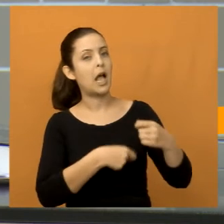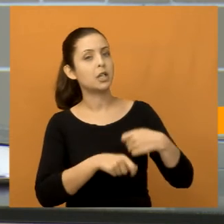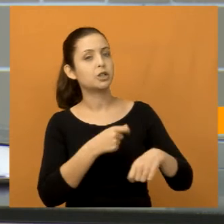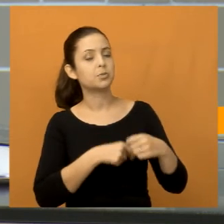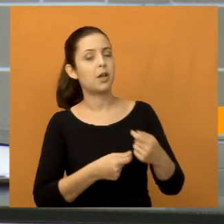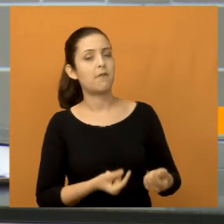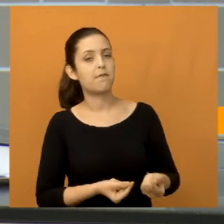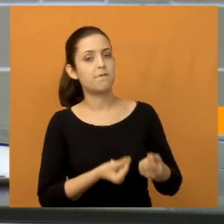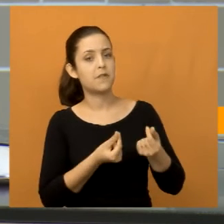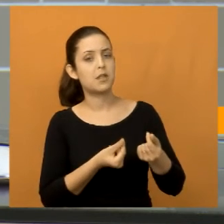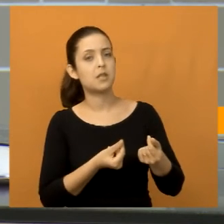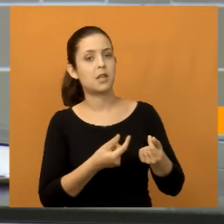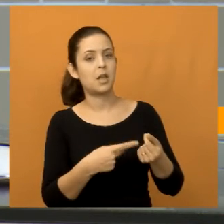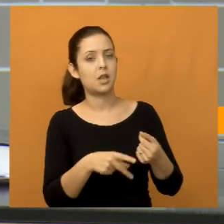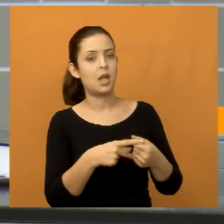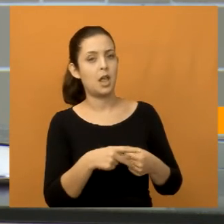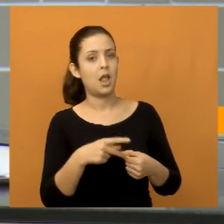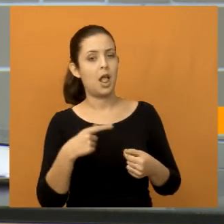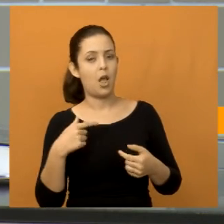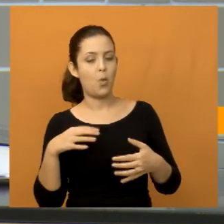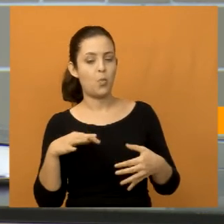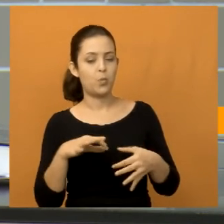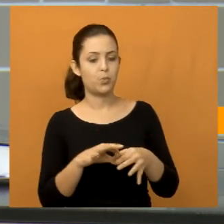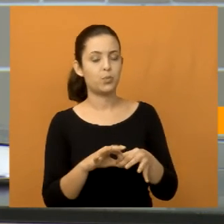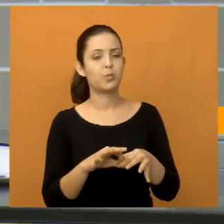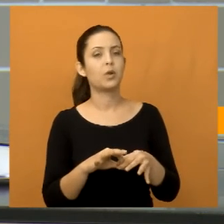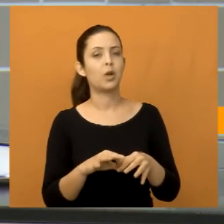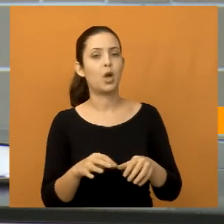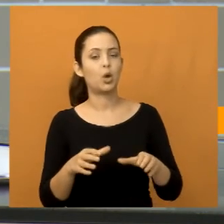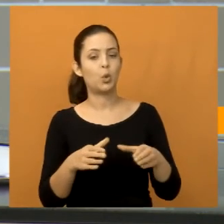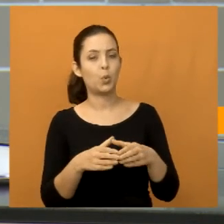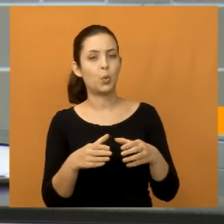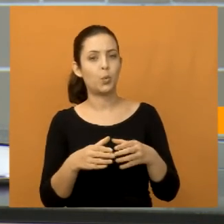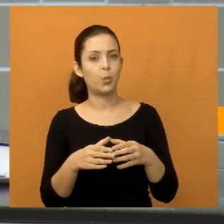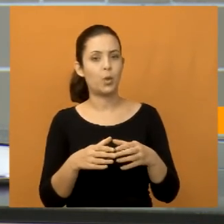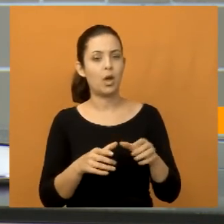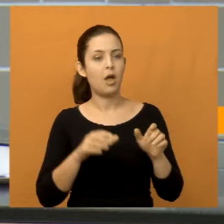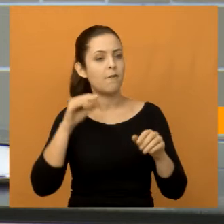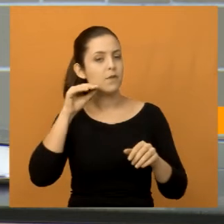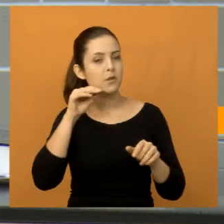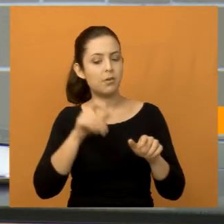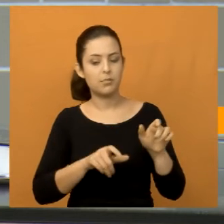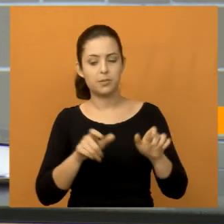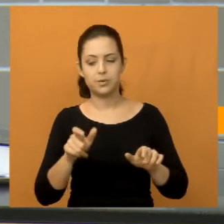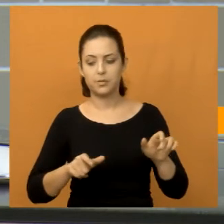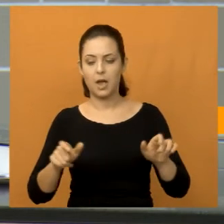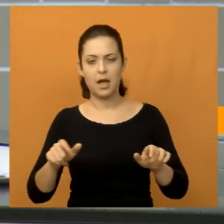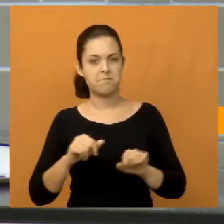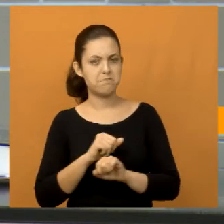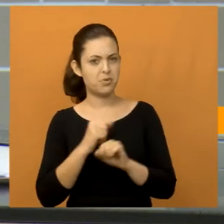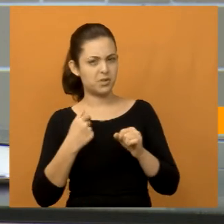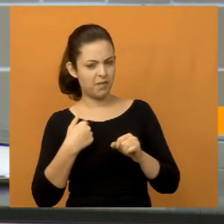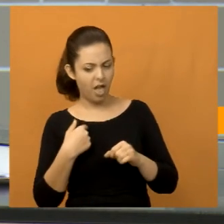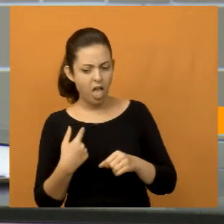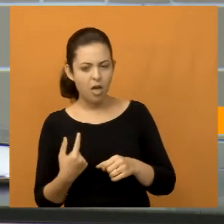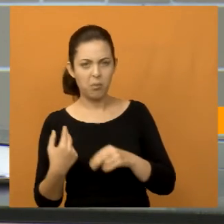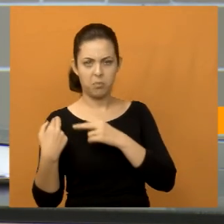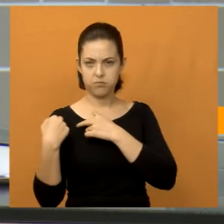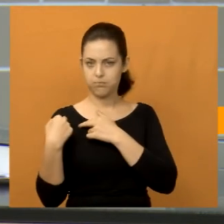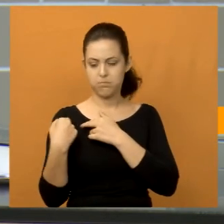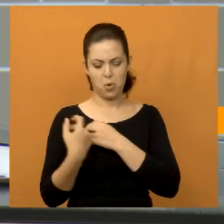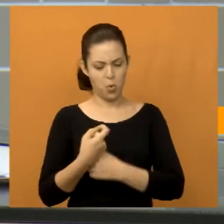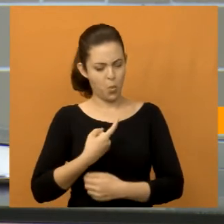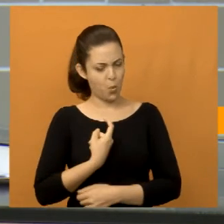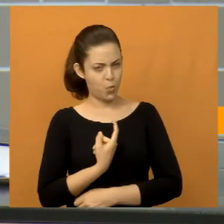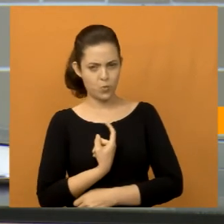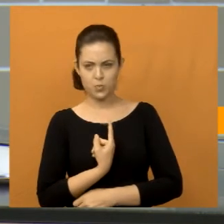administrativa e financeira, da qual era composta por uma equipe de colaboradores, tornando impossível que ele fosse o